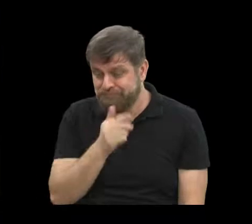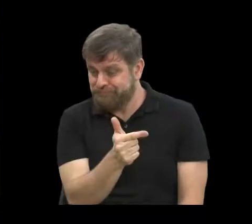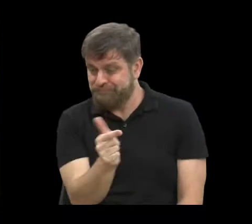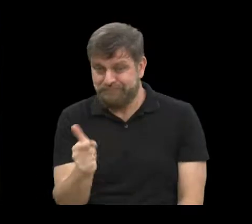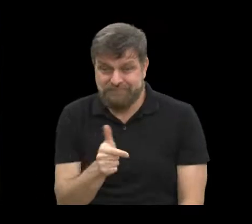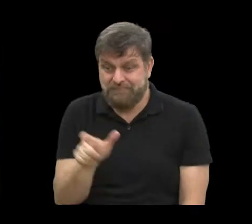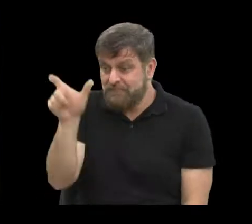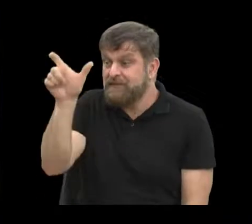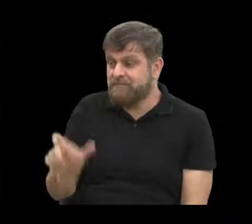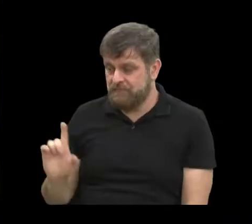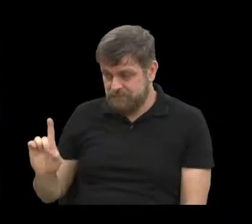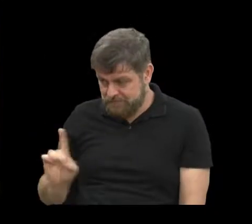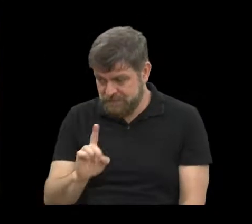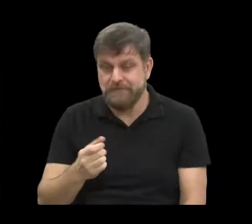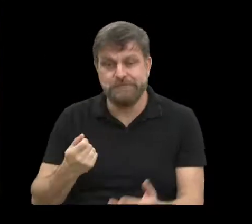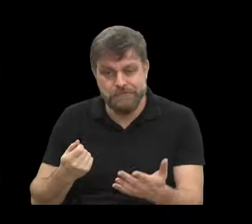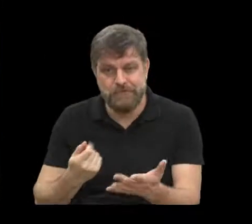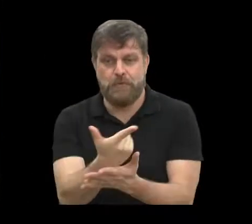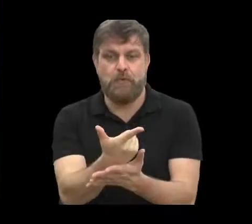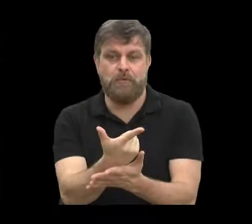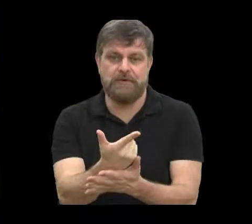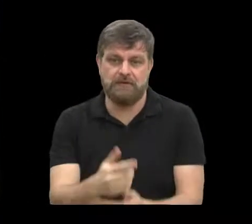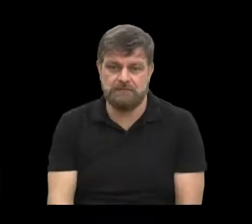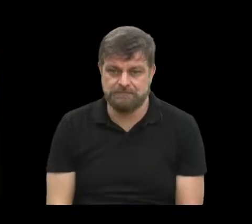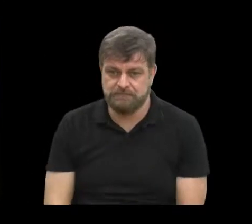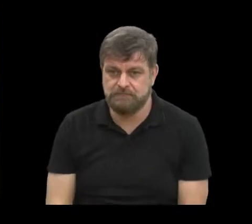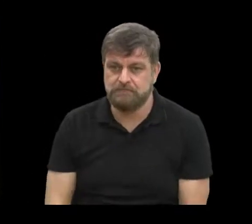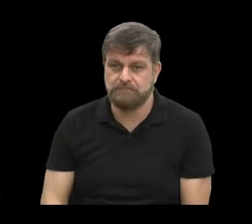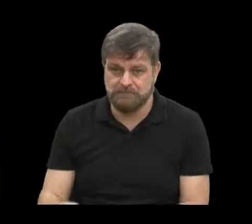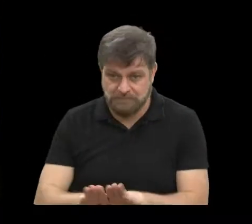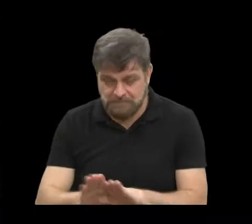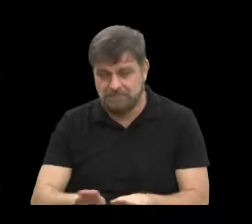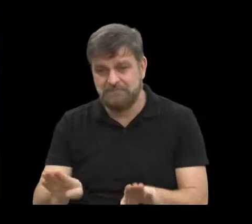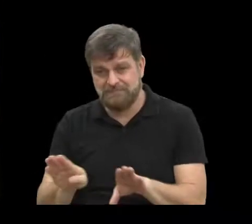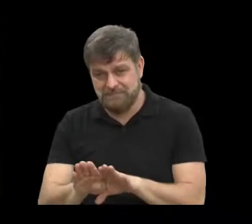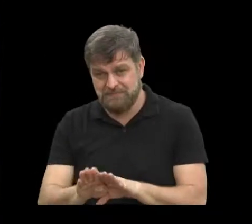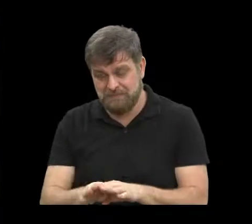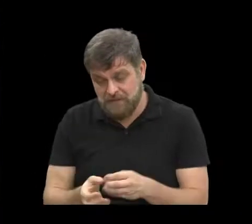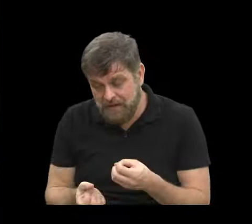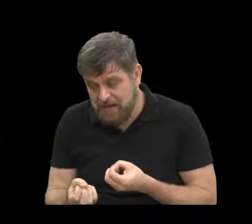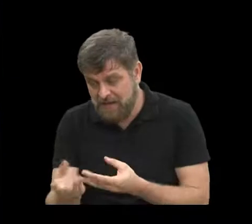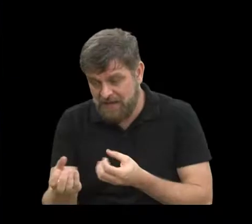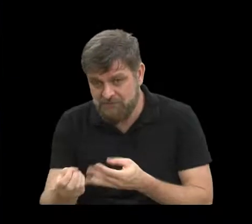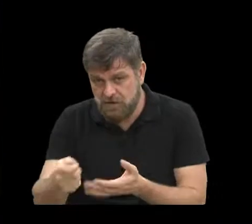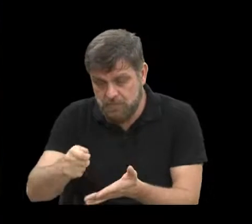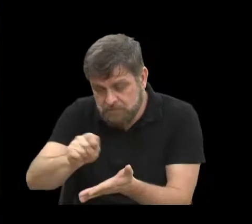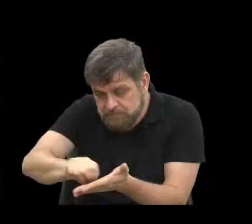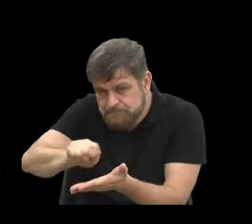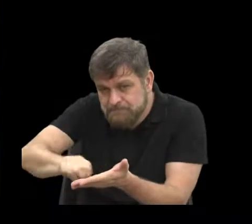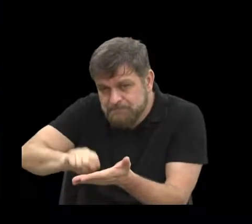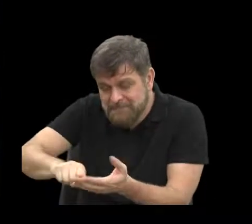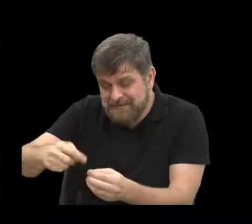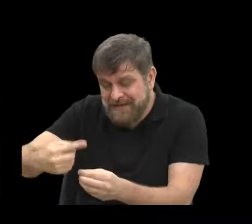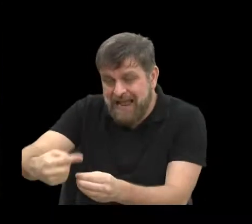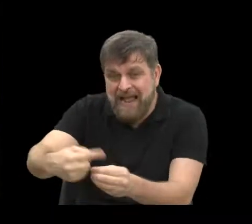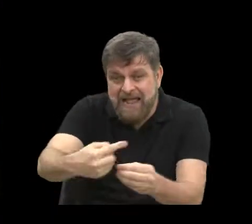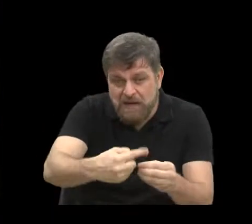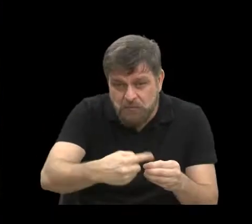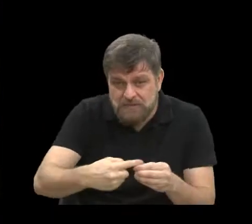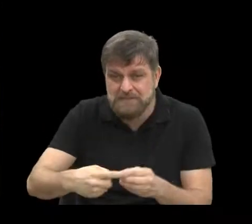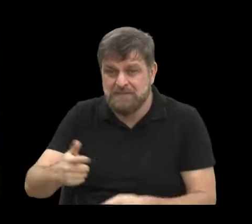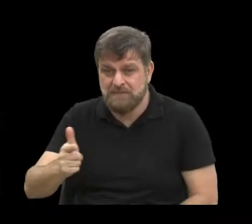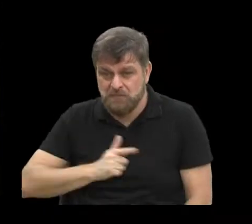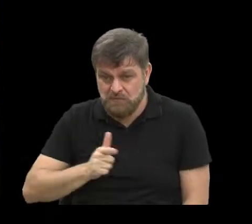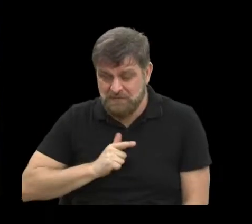não tem o acesso pelo Estado. Então, o Estado, inclusive, informa por escrito, cada município tem um fluxo para